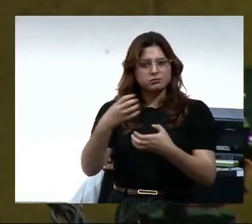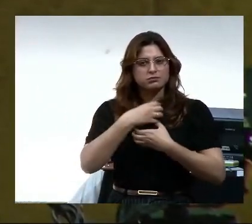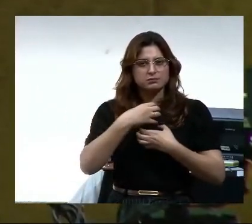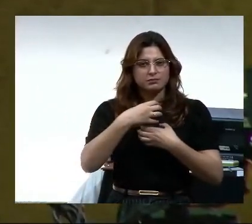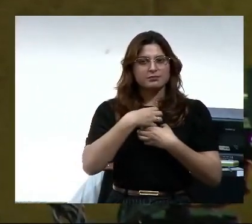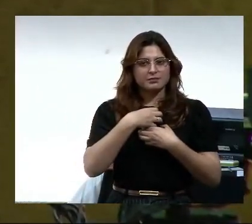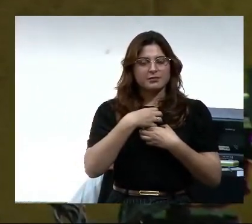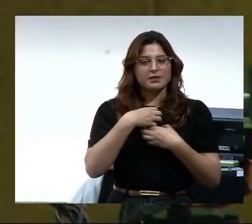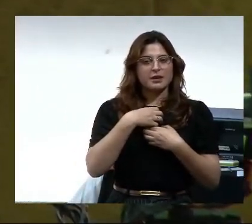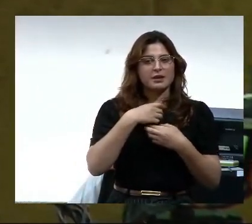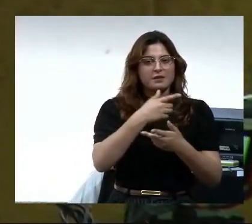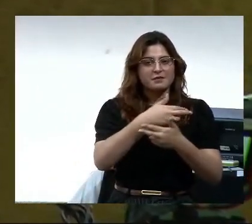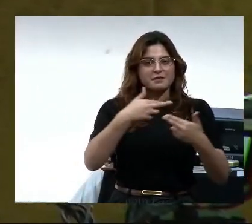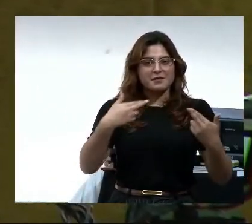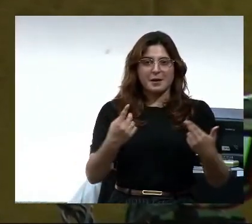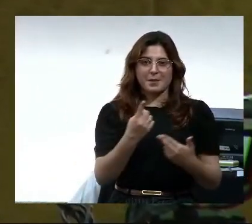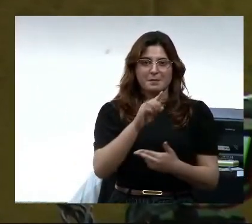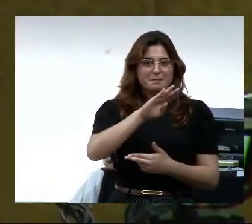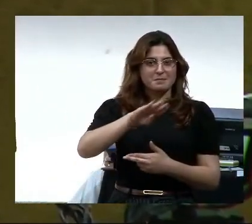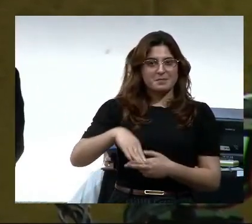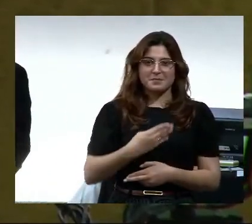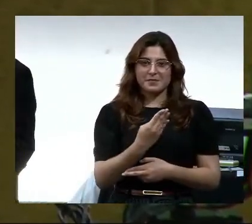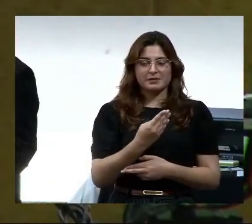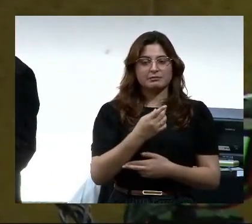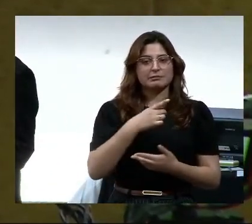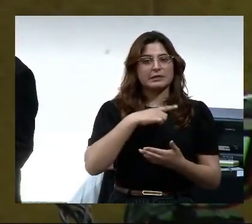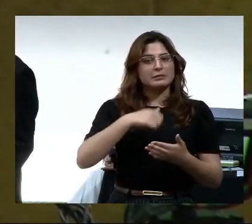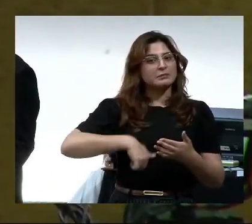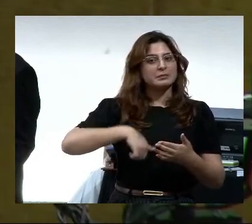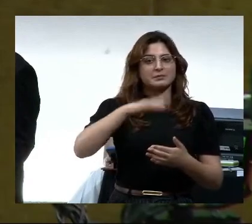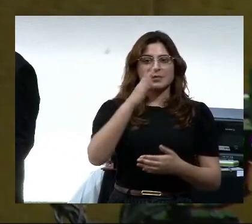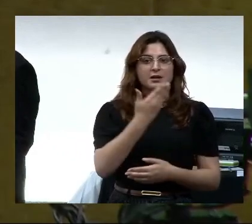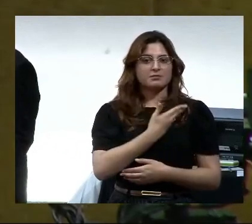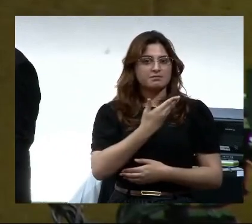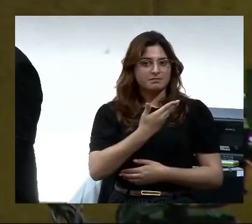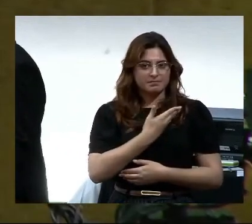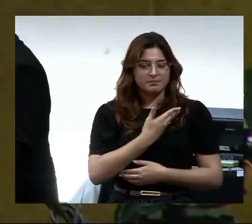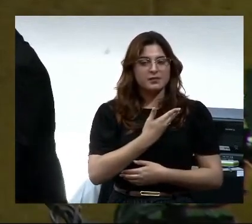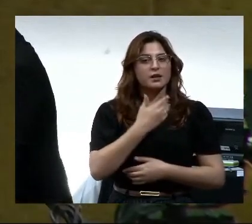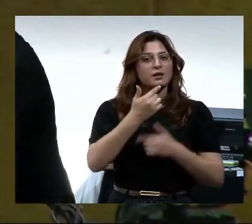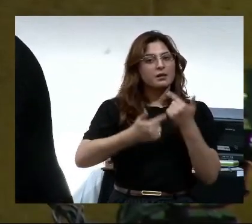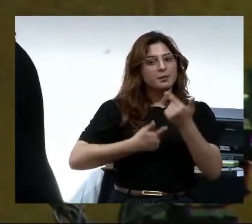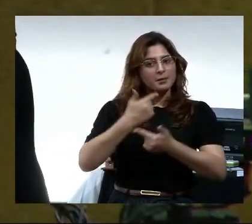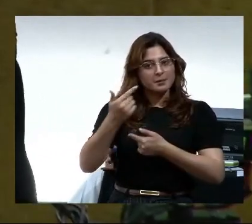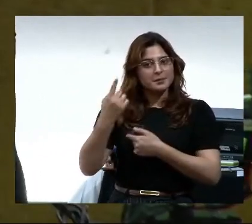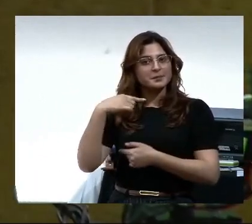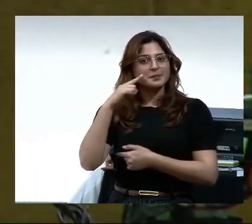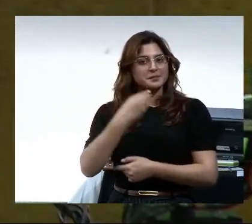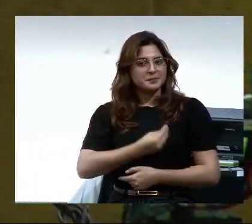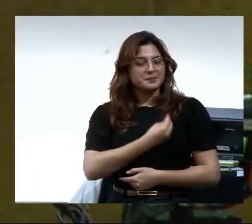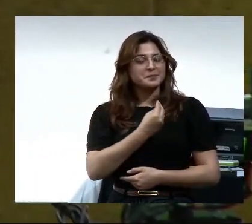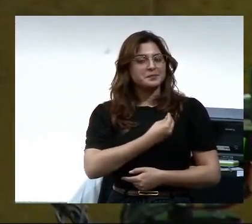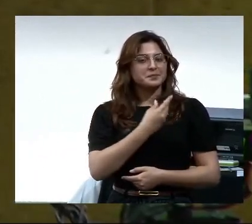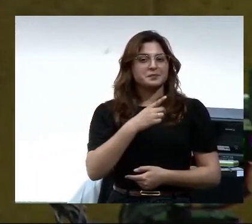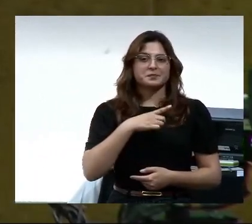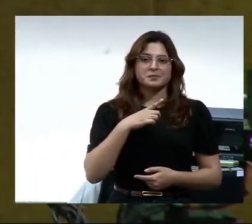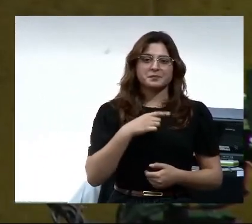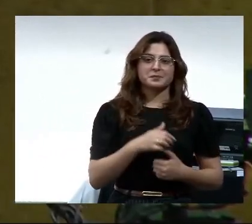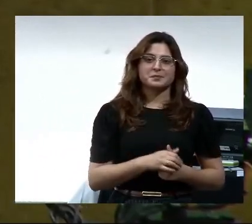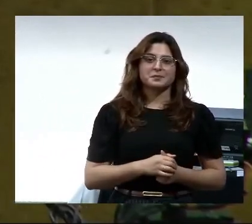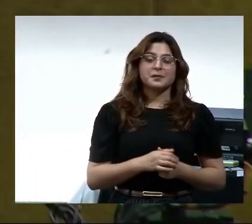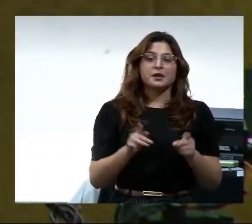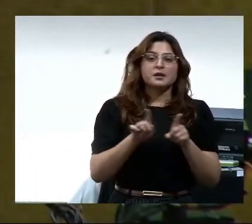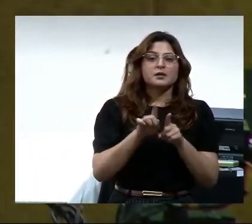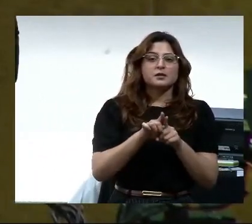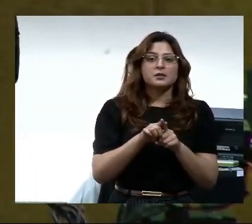lado de mais de 1.400.000 colegas que dependem da advocacia para ganhar vida. E é assim, ao lado das